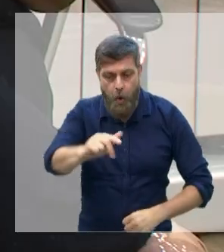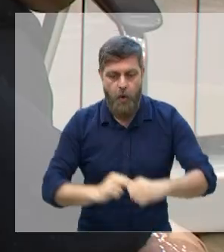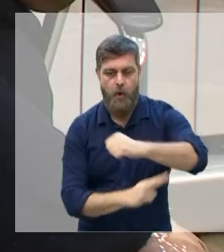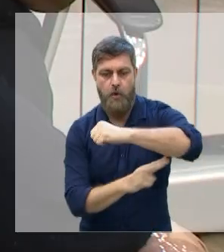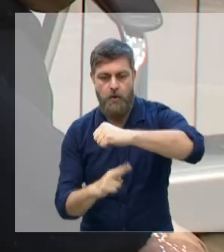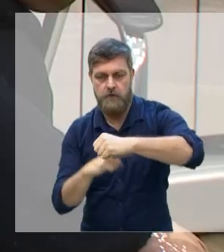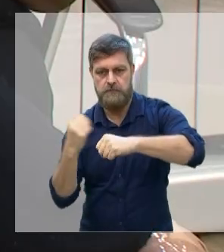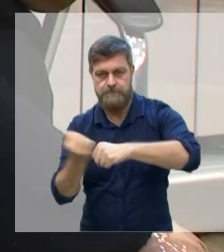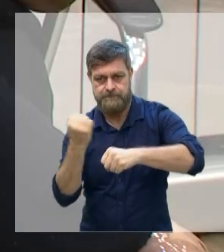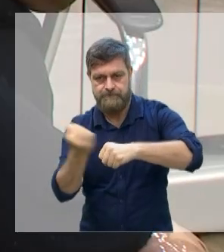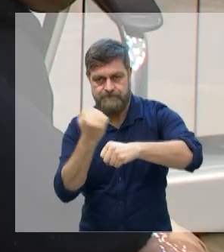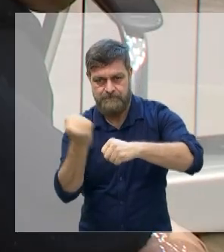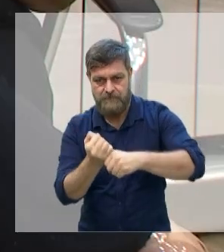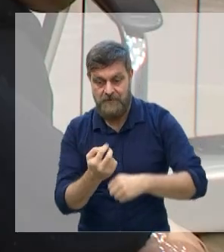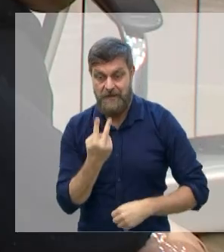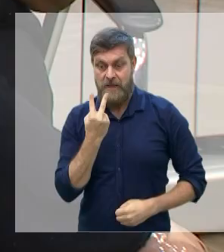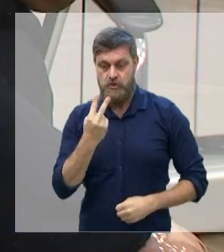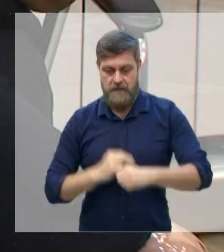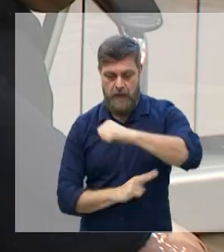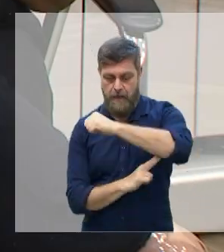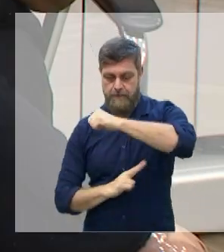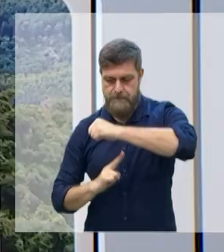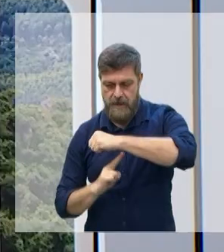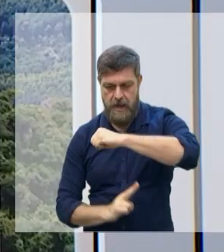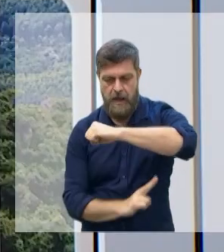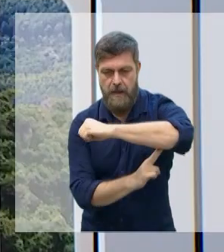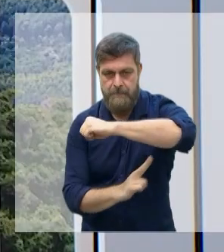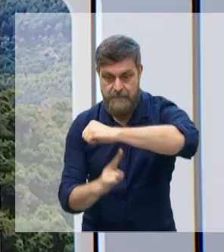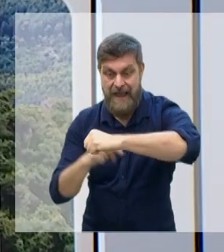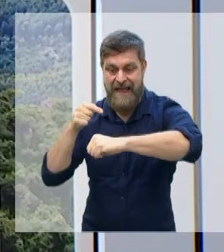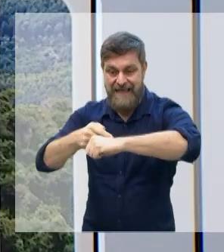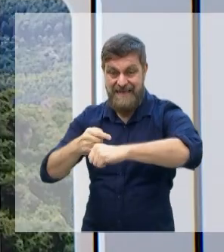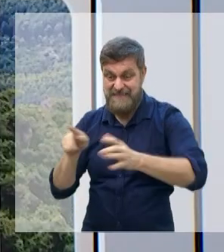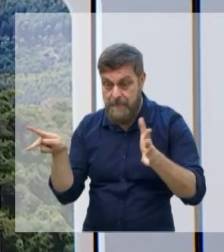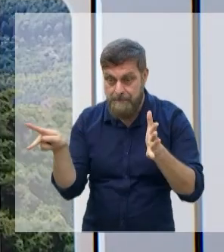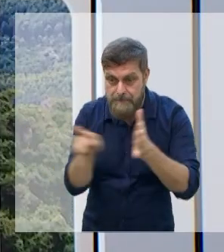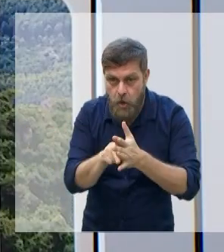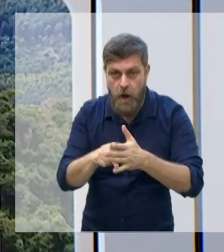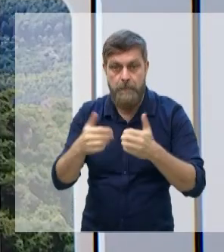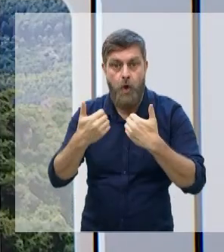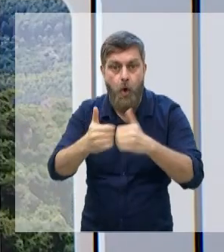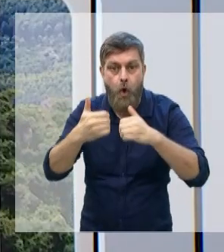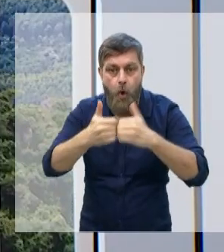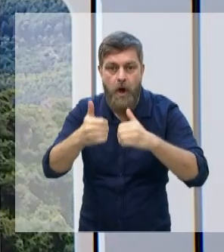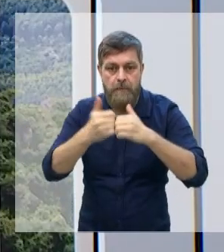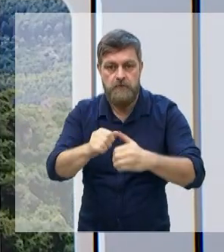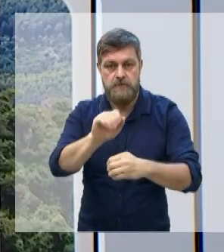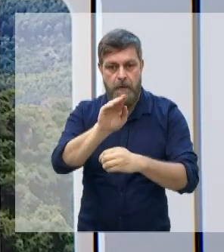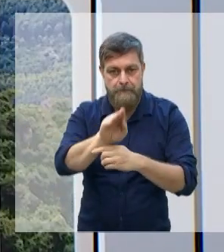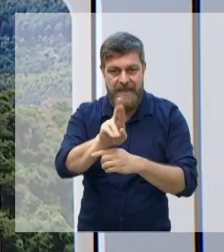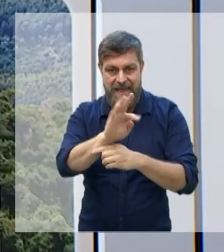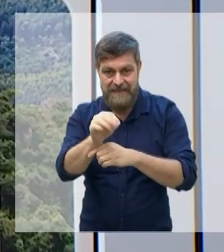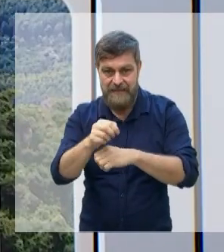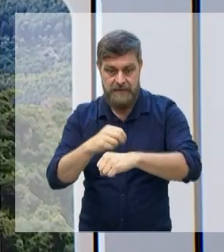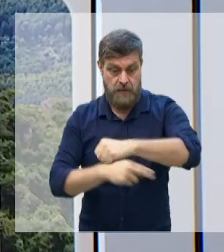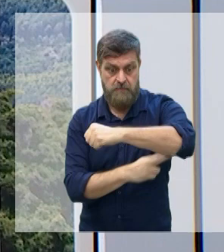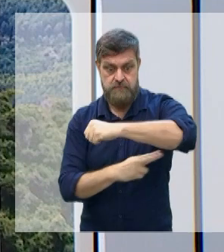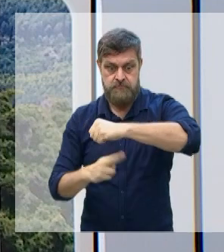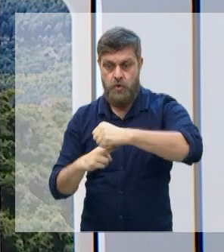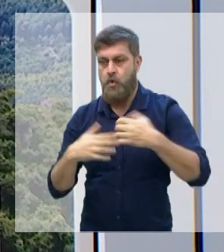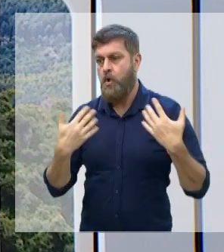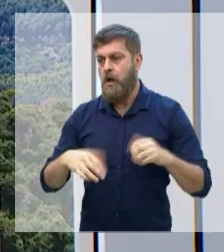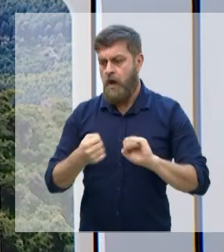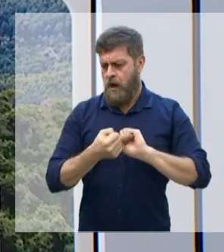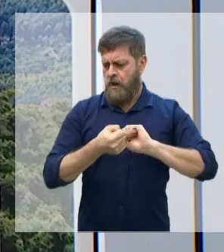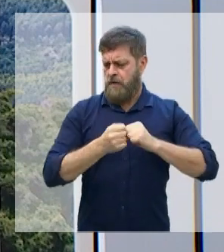paralelo a esse que vai ser exclusivo para o brt então esse é um viaduto muito grande